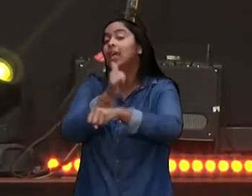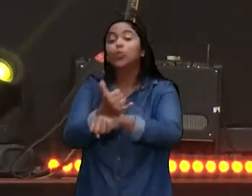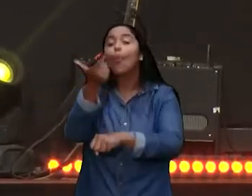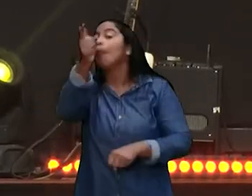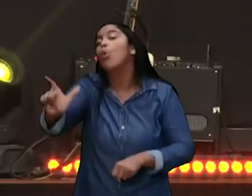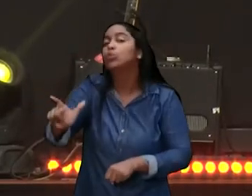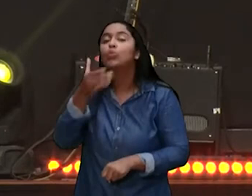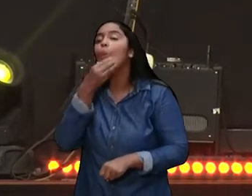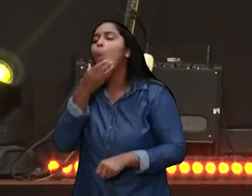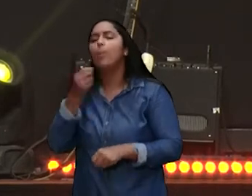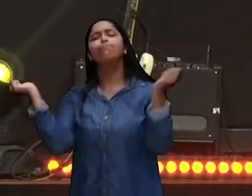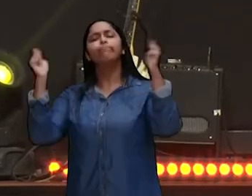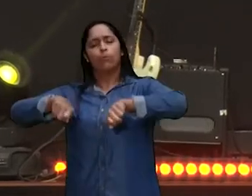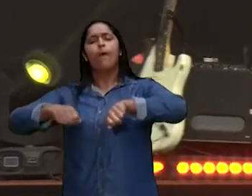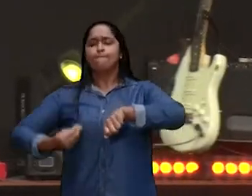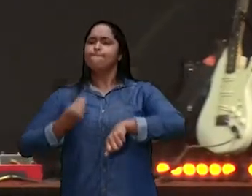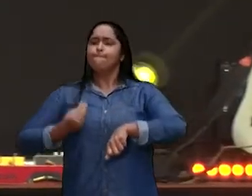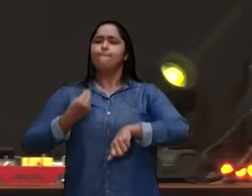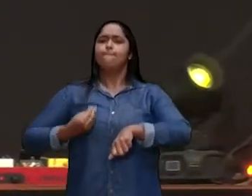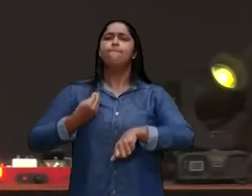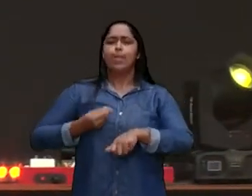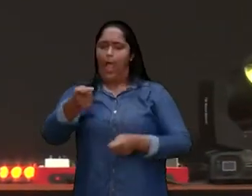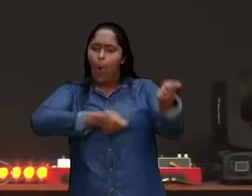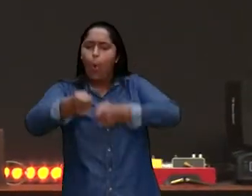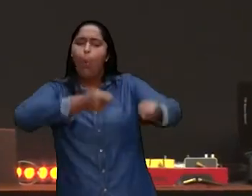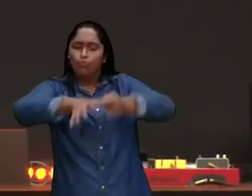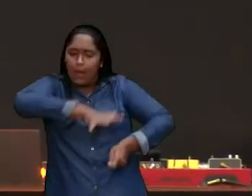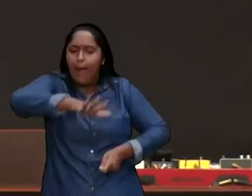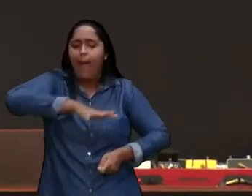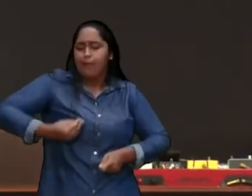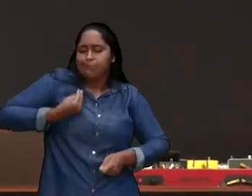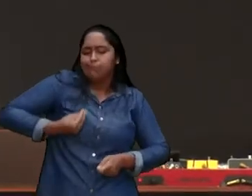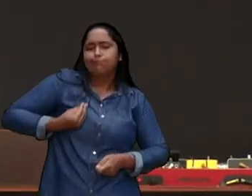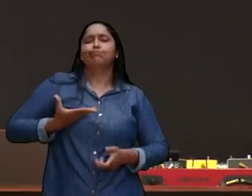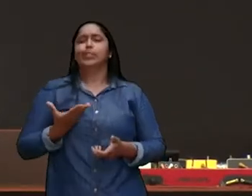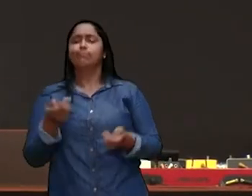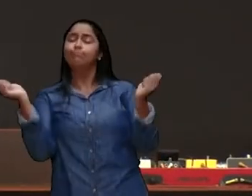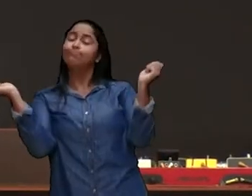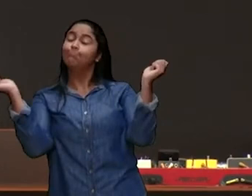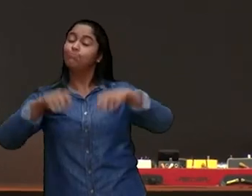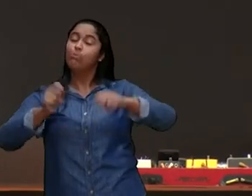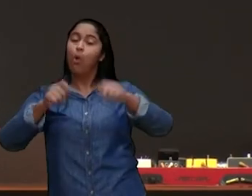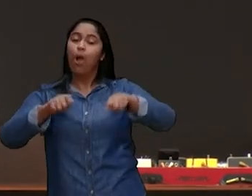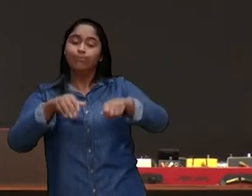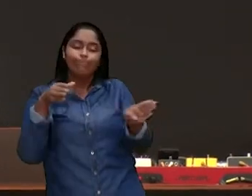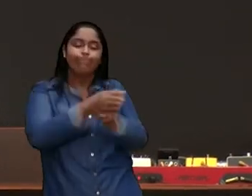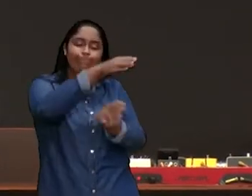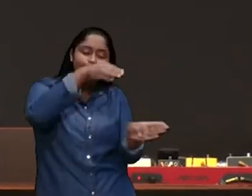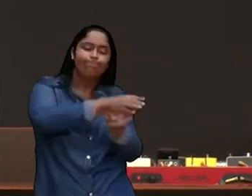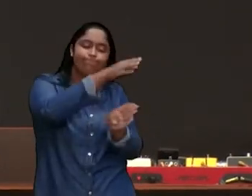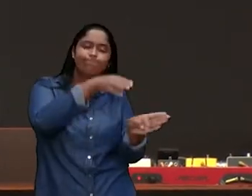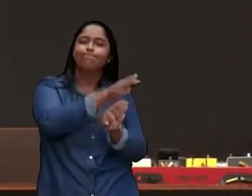nessa área sexual para bater papo para fornecer informações para apoiar para chamar atenção dele para discipular para ele